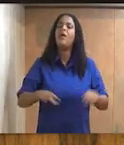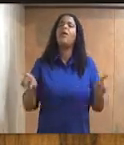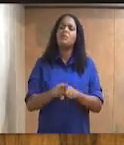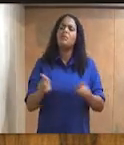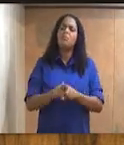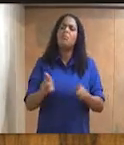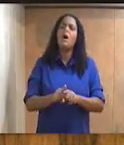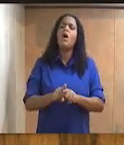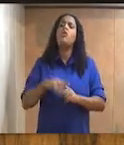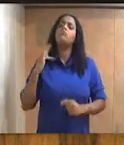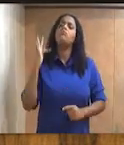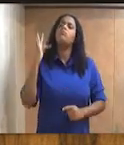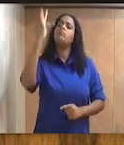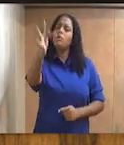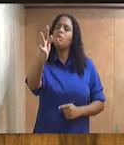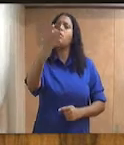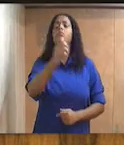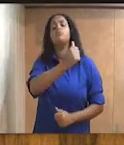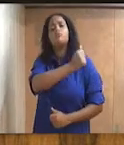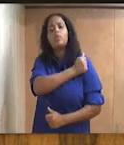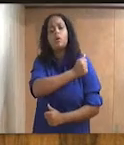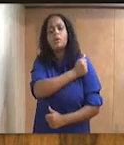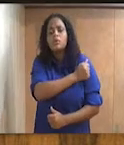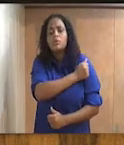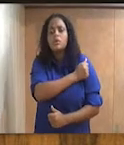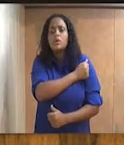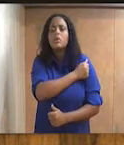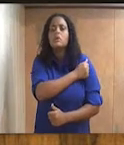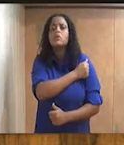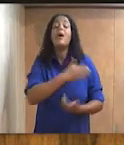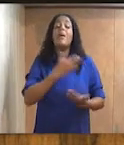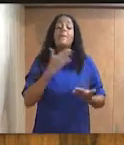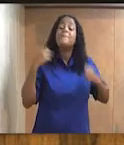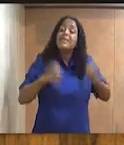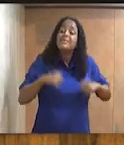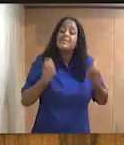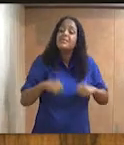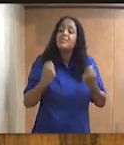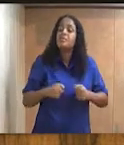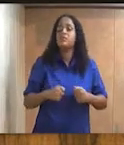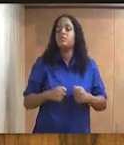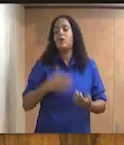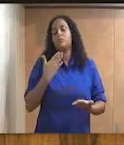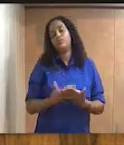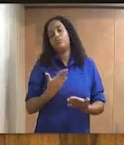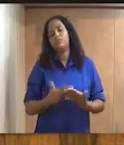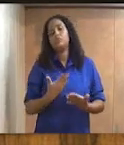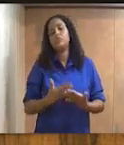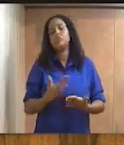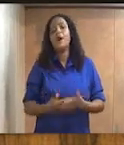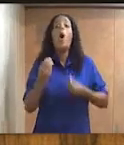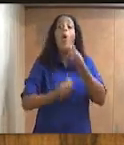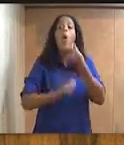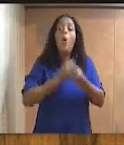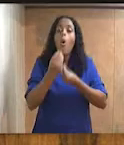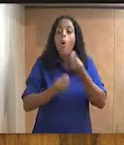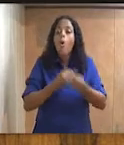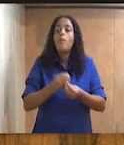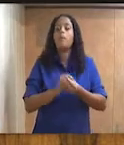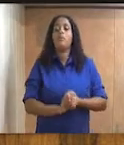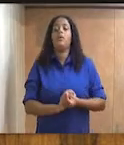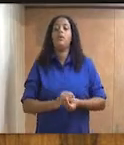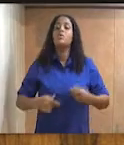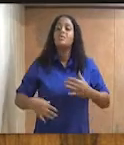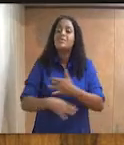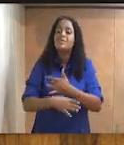os nossos alunos. Sem uma educação de qualidade, como a nossa cidade poderá pregar o